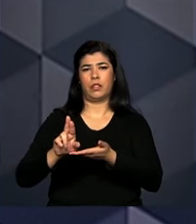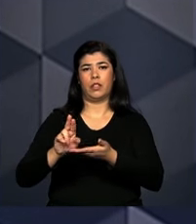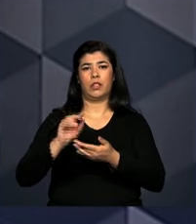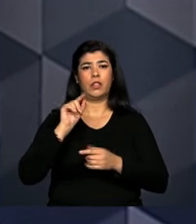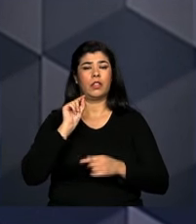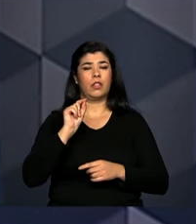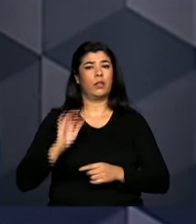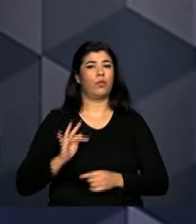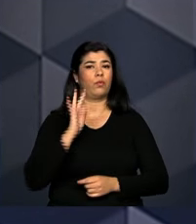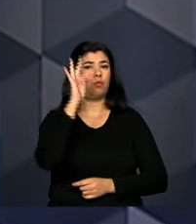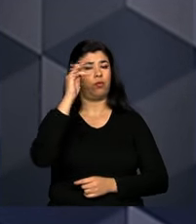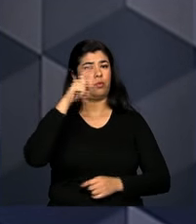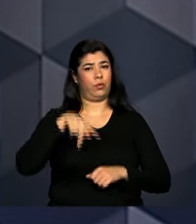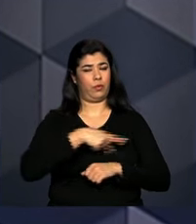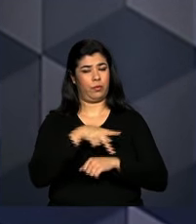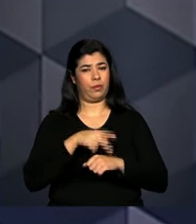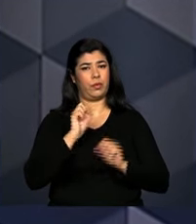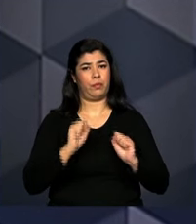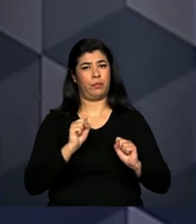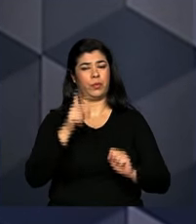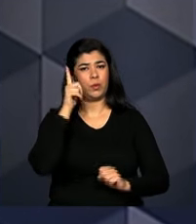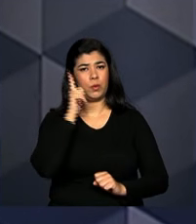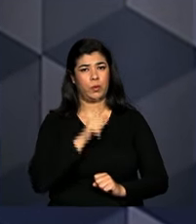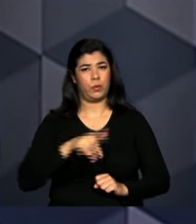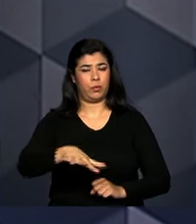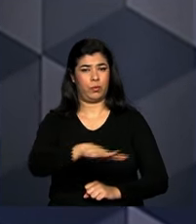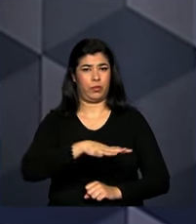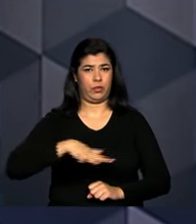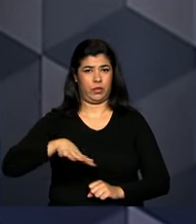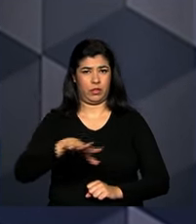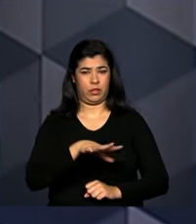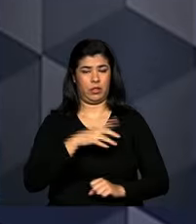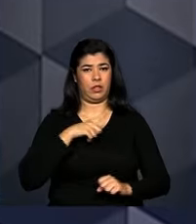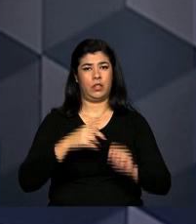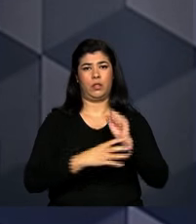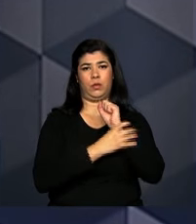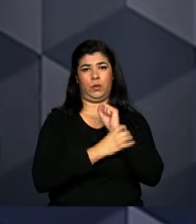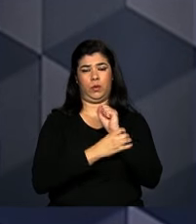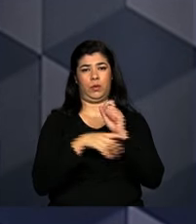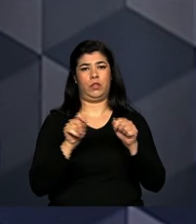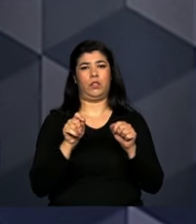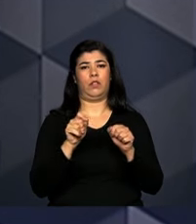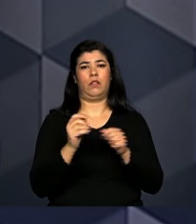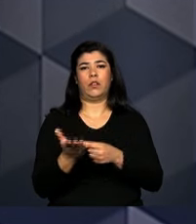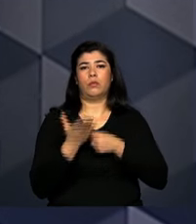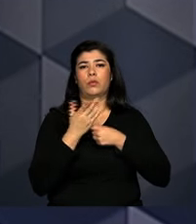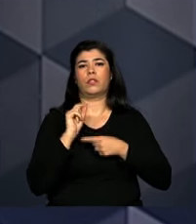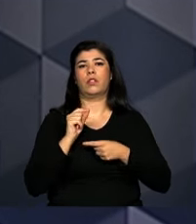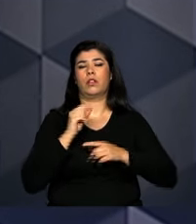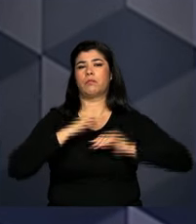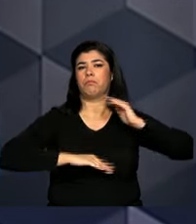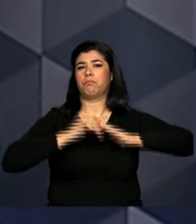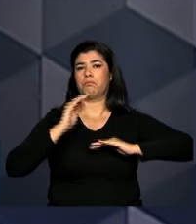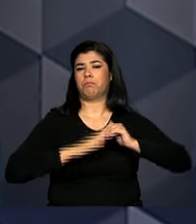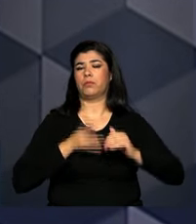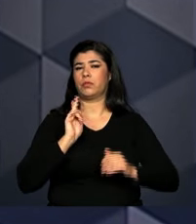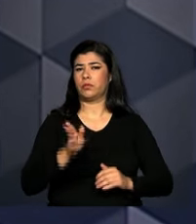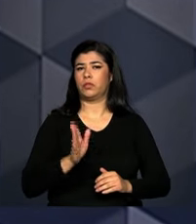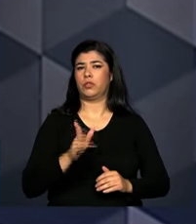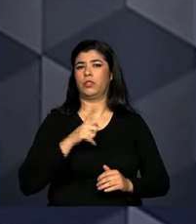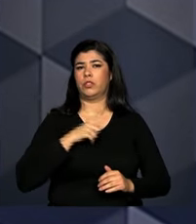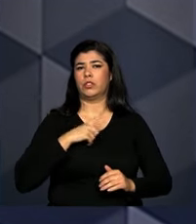pode atingir neste ramo seguramente fará com que o nosso protagonismo, que já